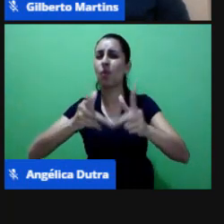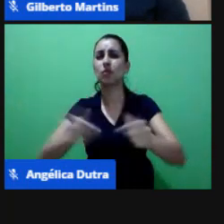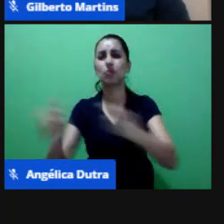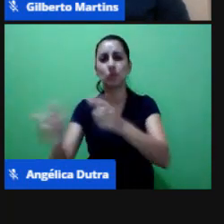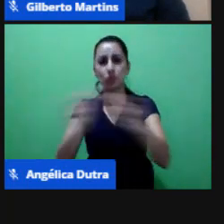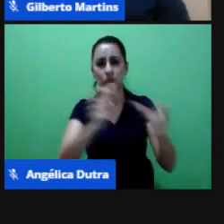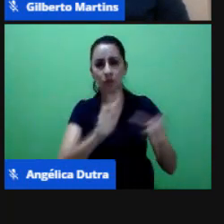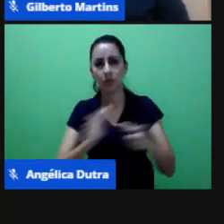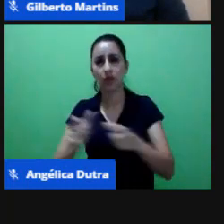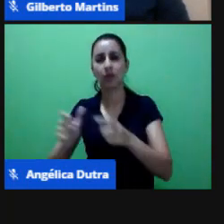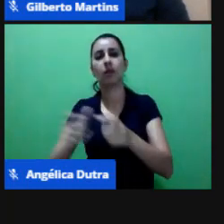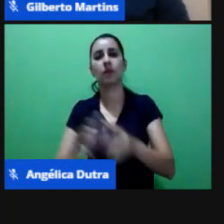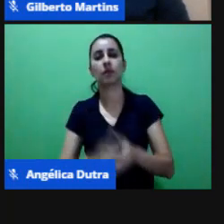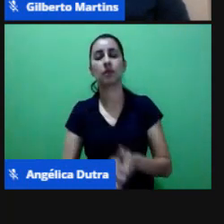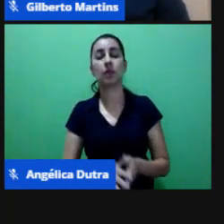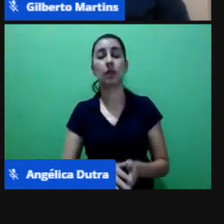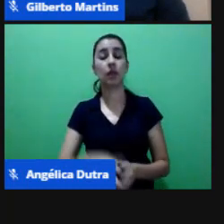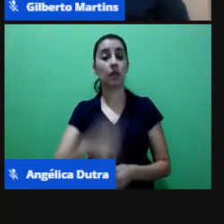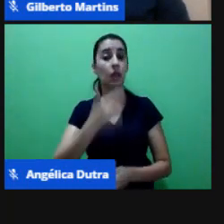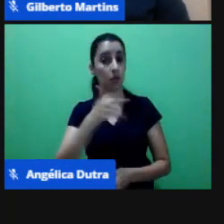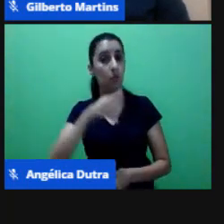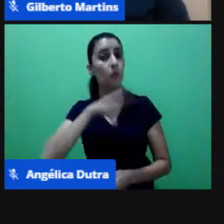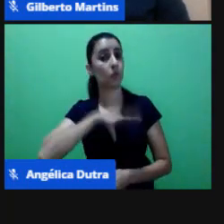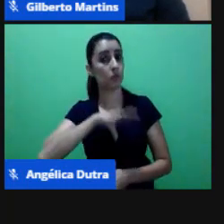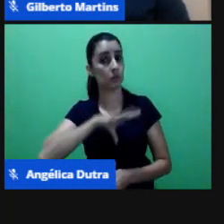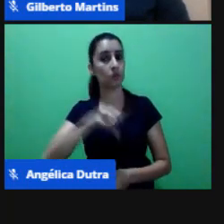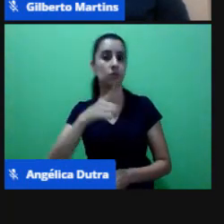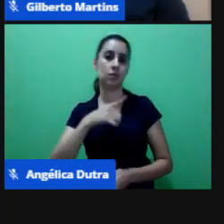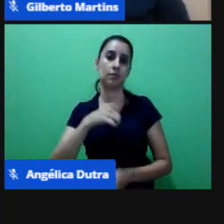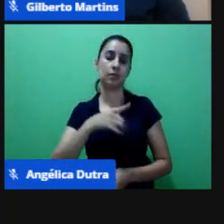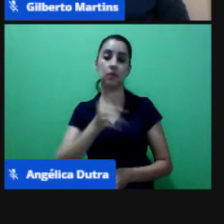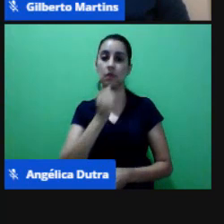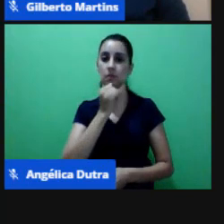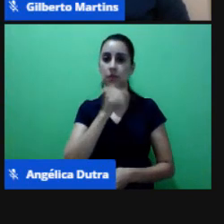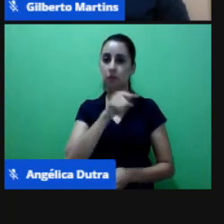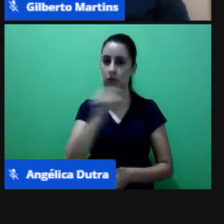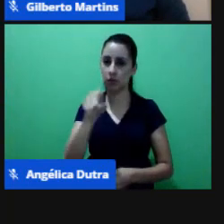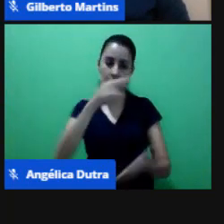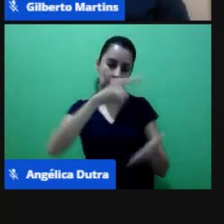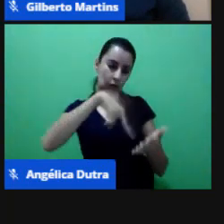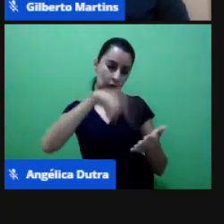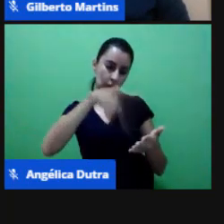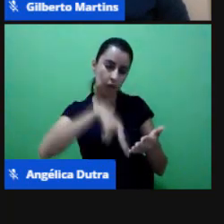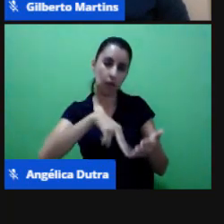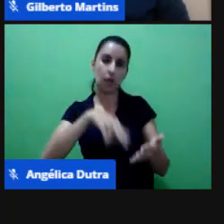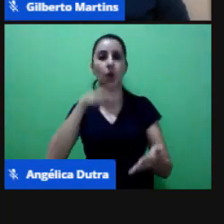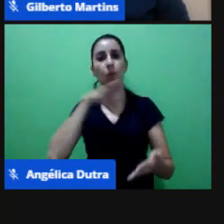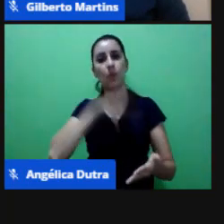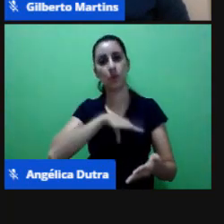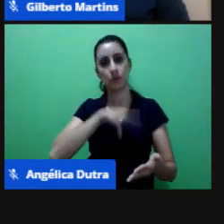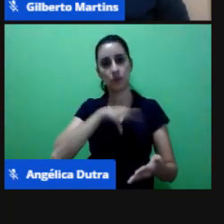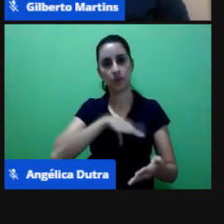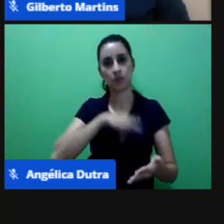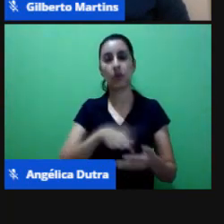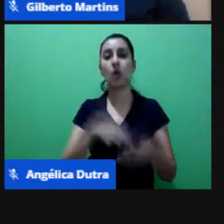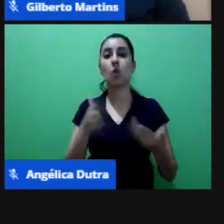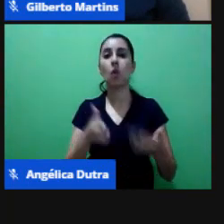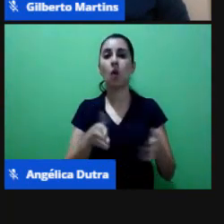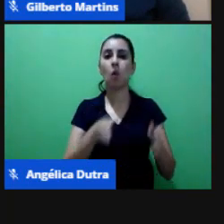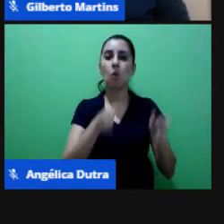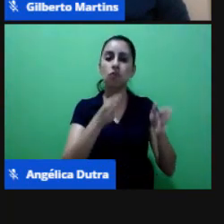em que o documento de língua portuguesa traz. Então, você vai olhar lá na língua portuguesa, os campos de atuação que